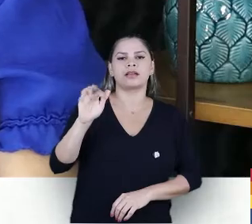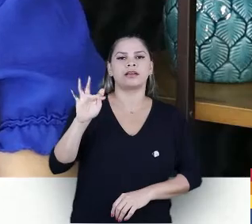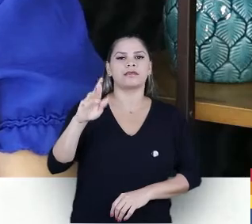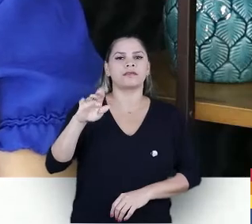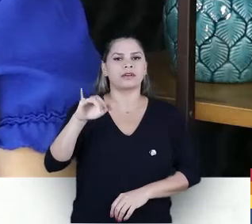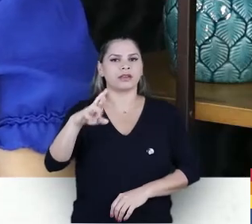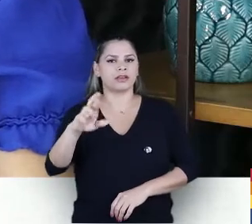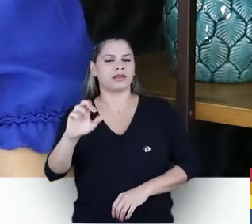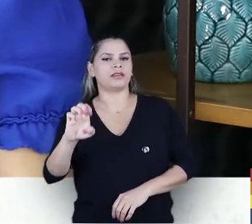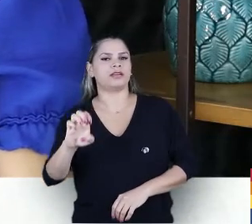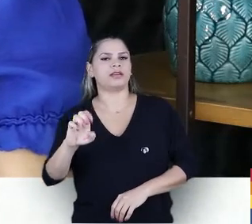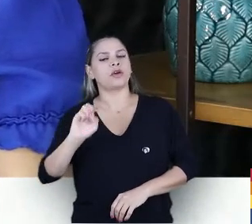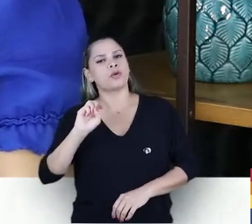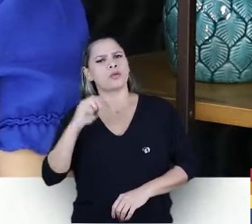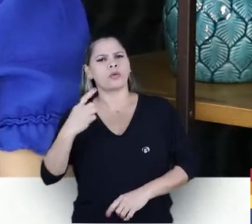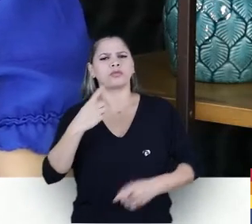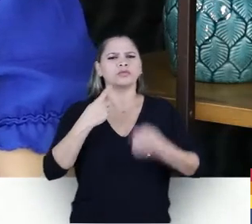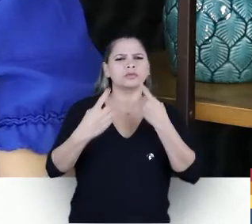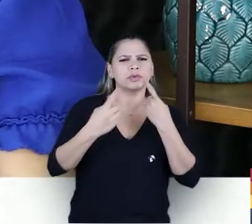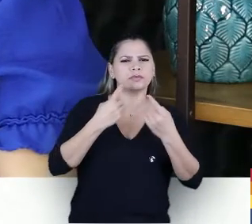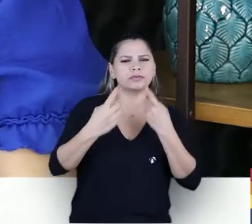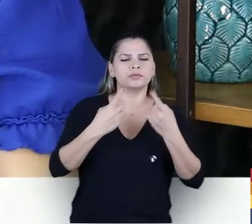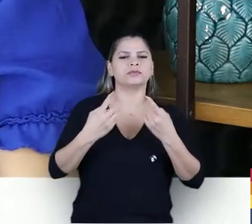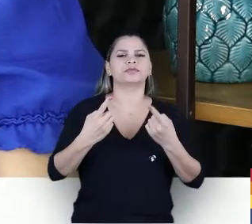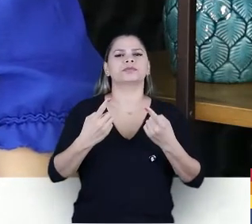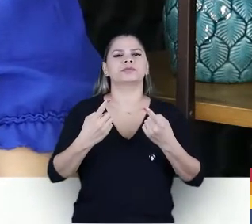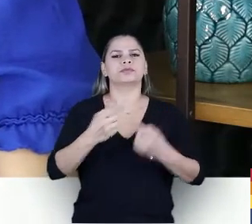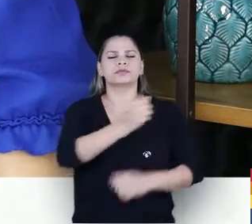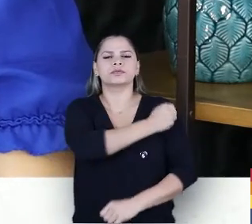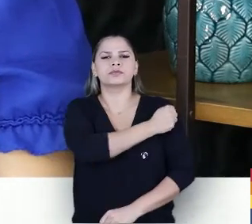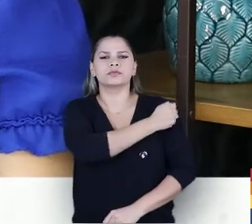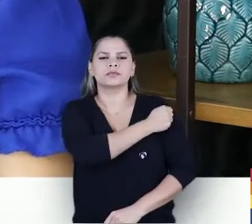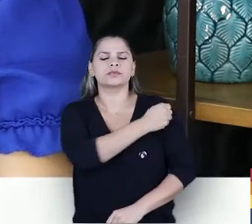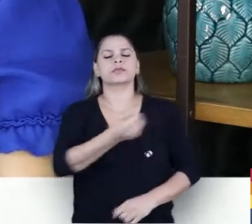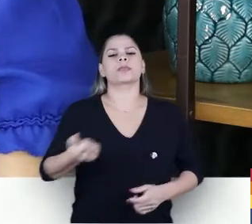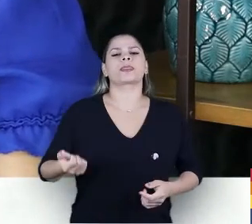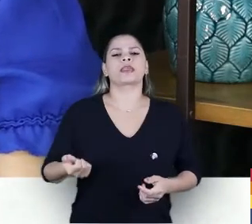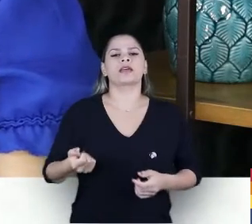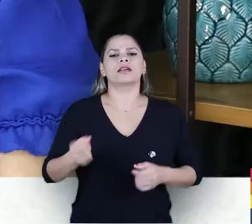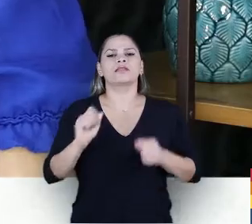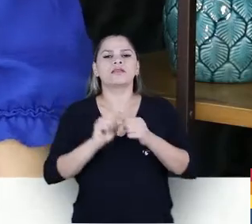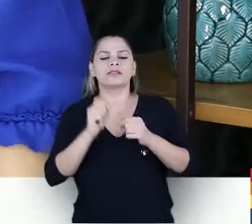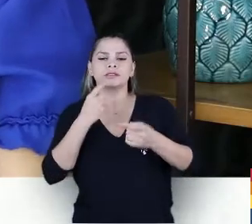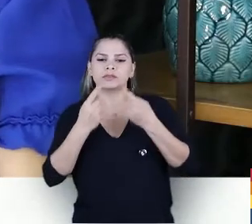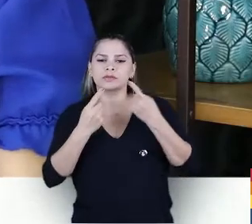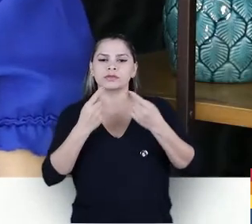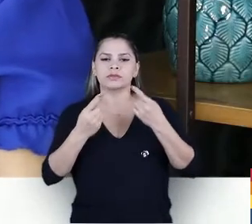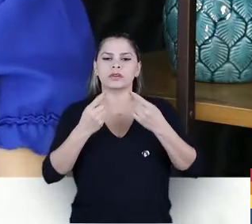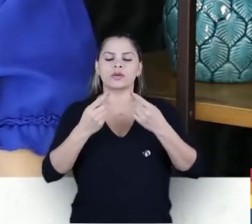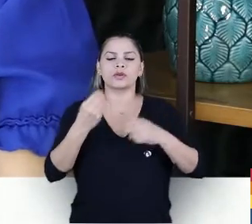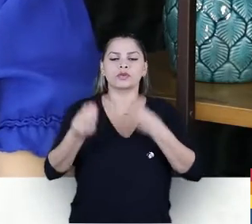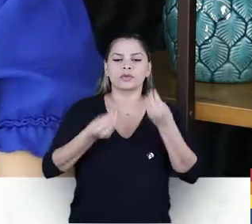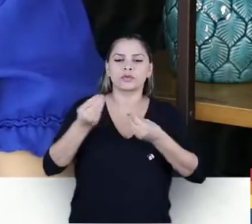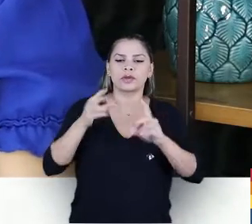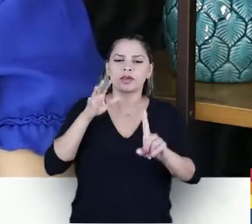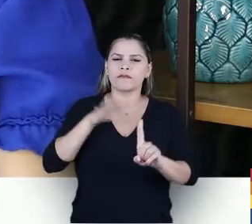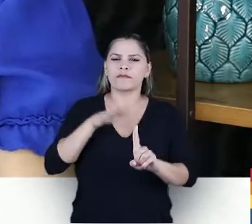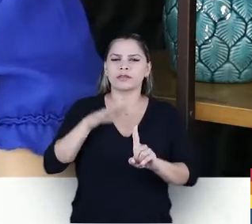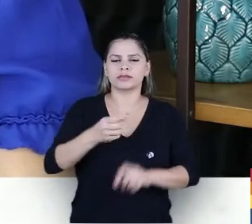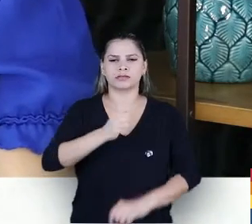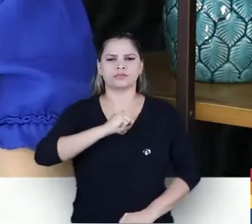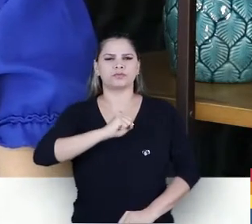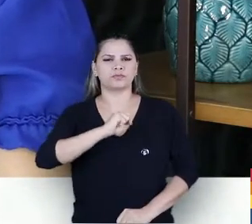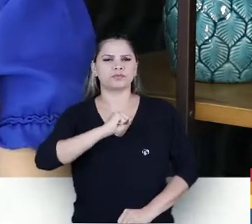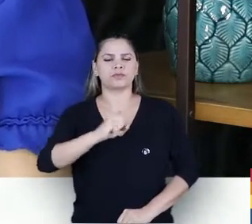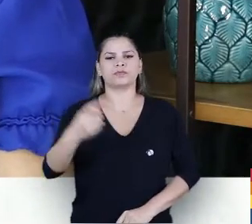alguns exemplos. Também a gente pode estar trazendo para trabalhar com os temas contemporâneos transversais. Como é